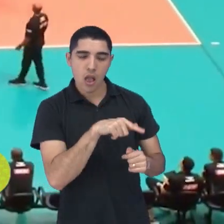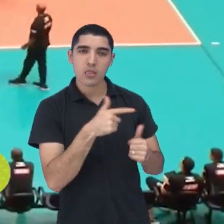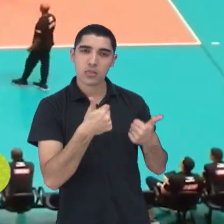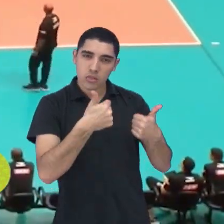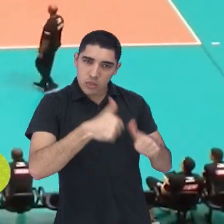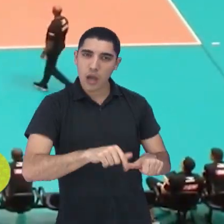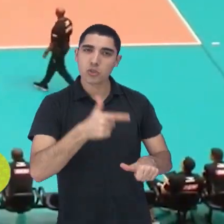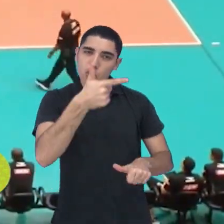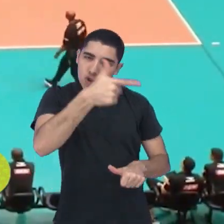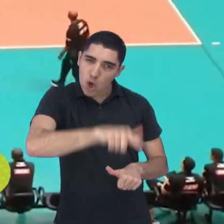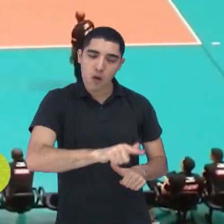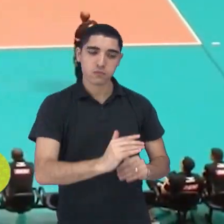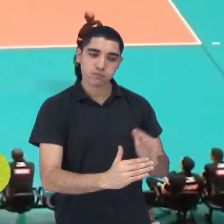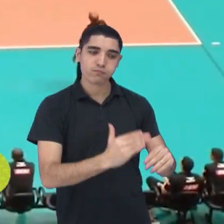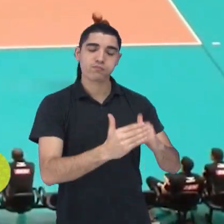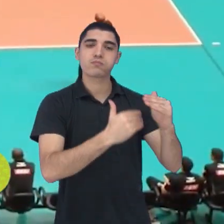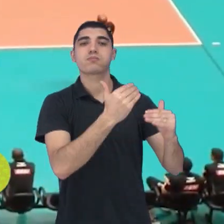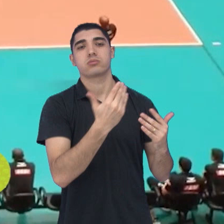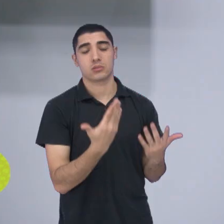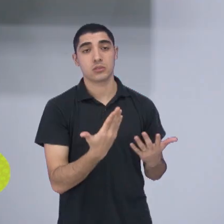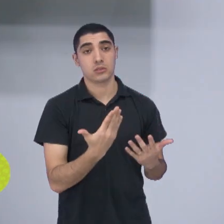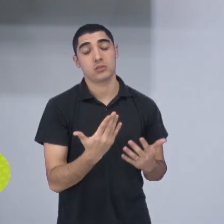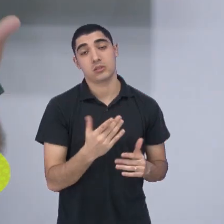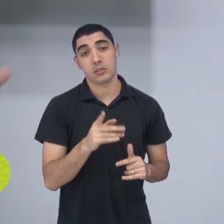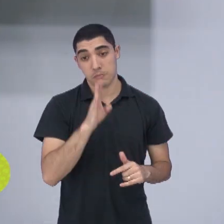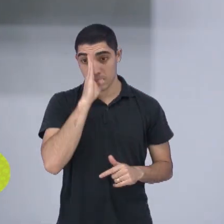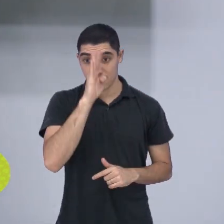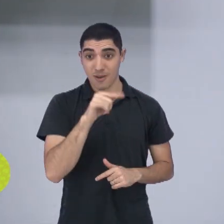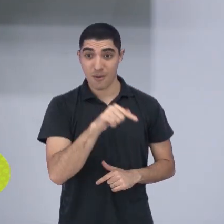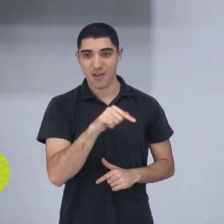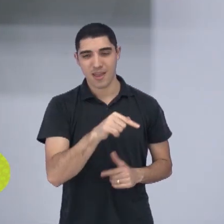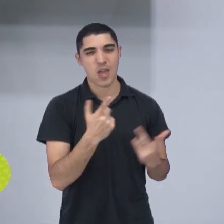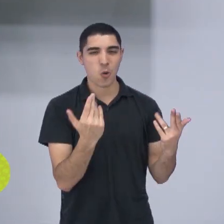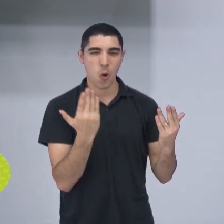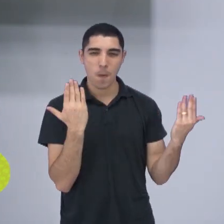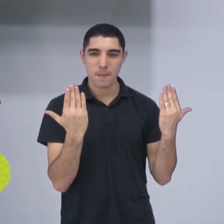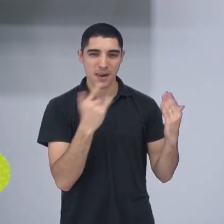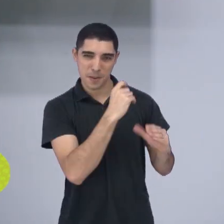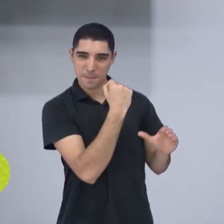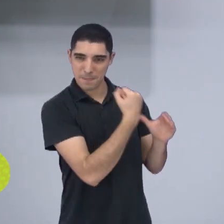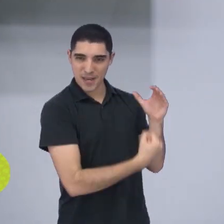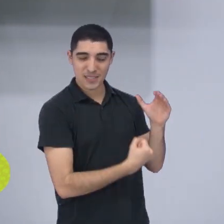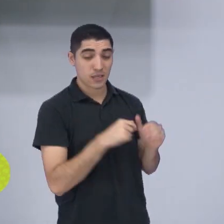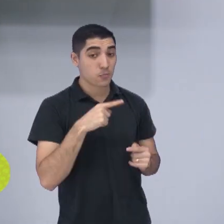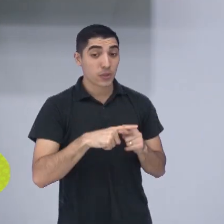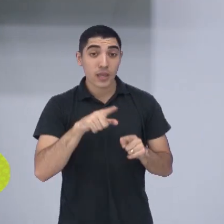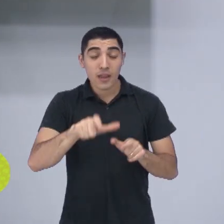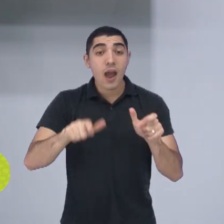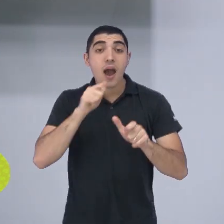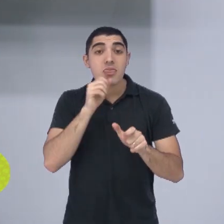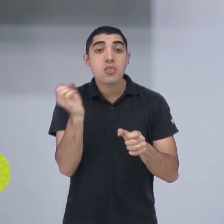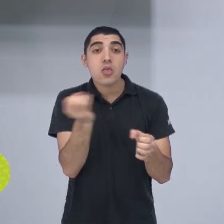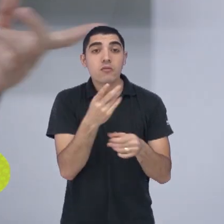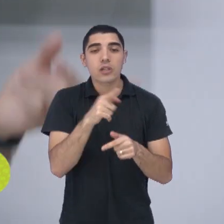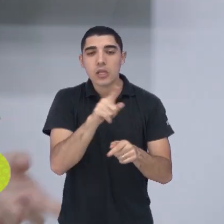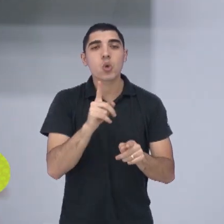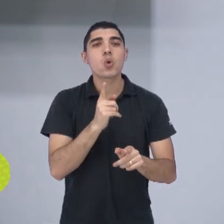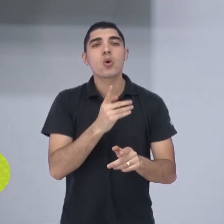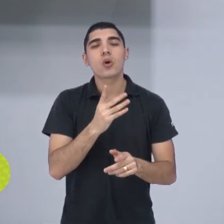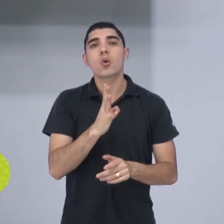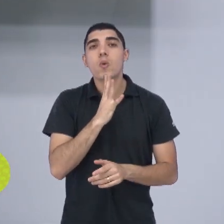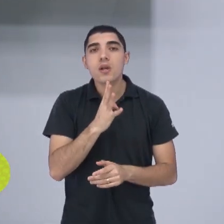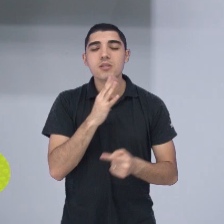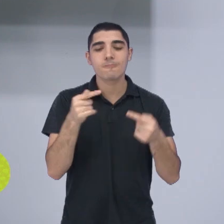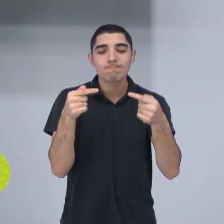vale para o São José ainda mais, né? Porque praticamente o time todo é novo, então até se reencontrar, até entrosar, como